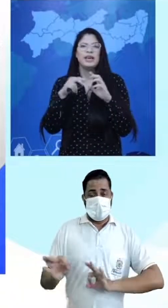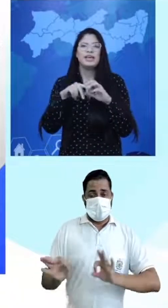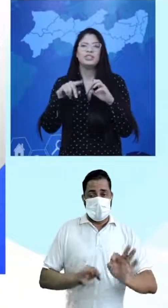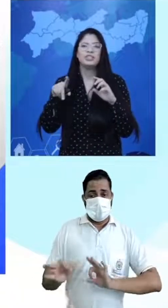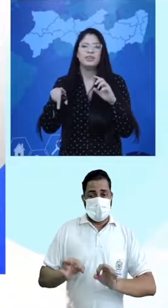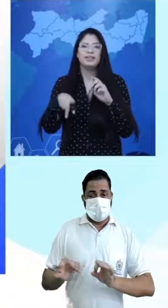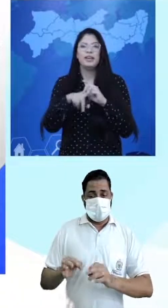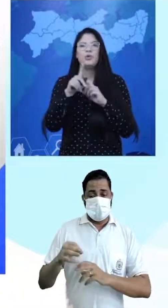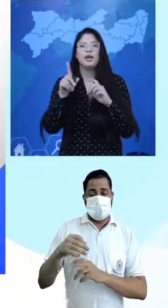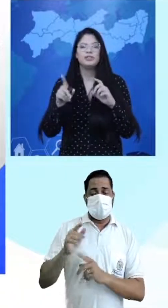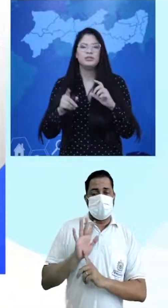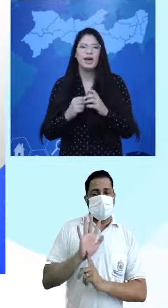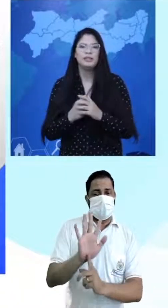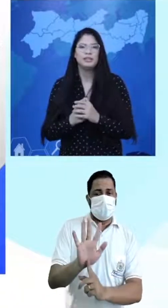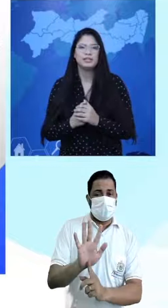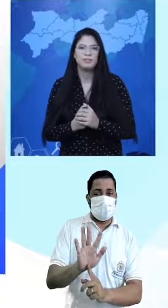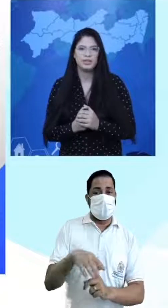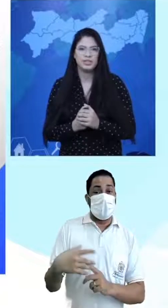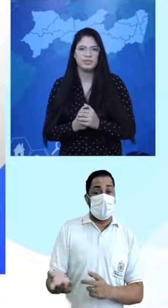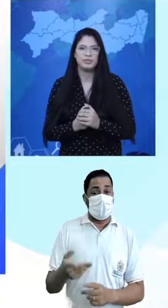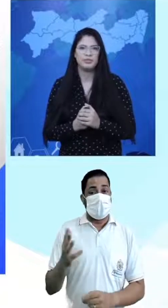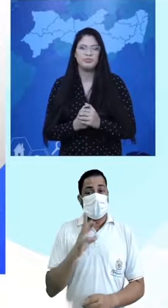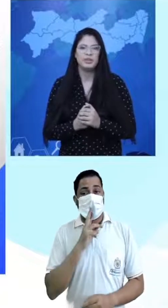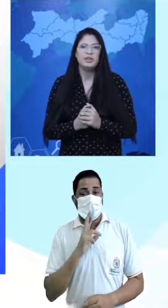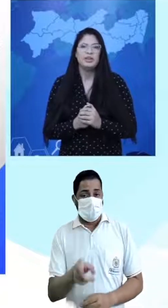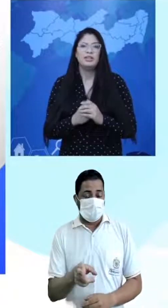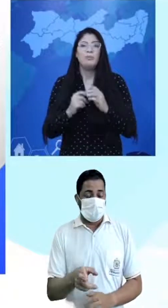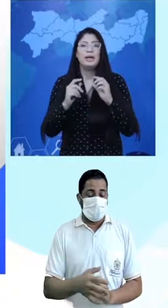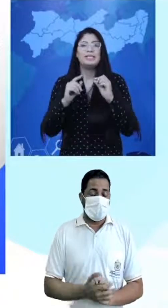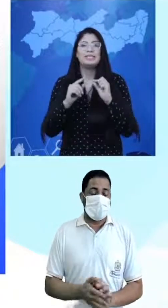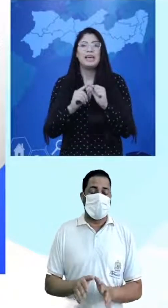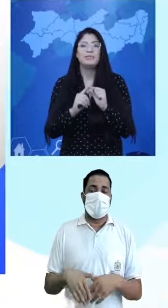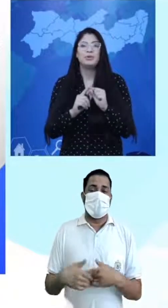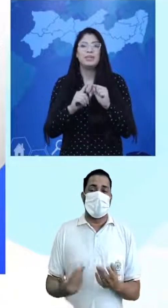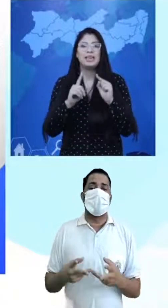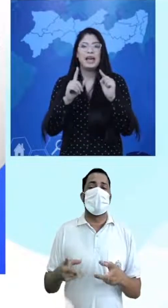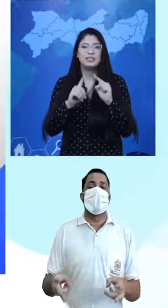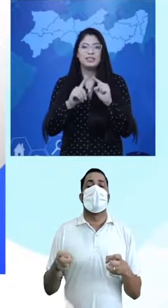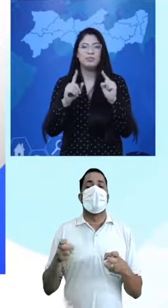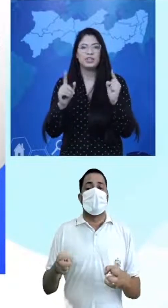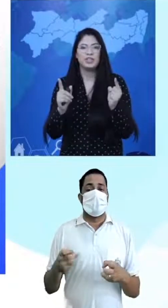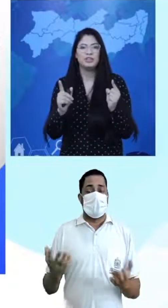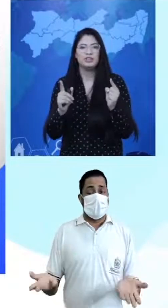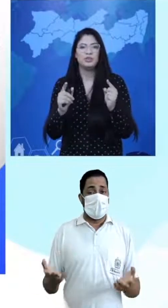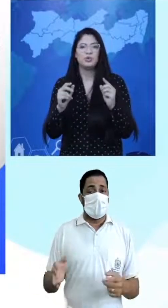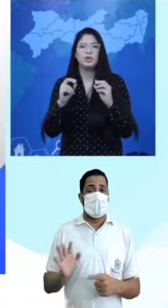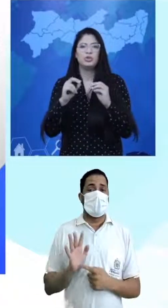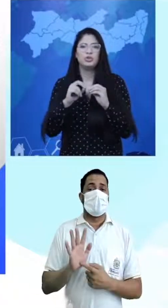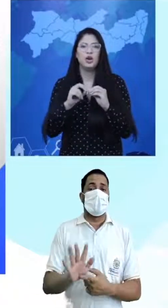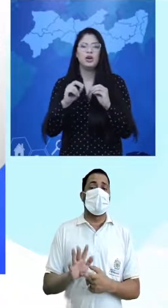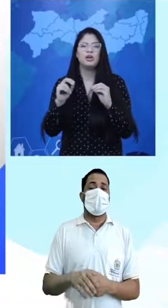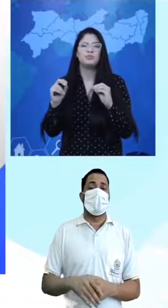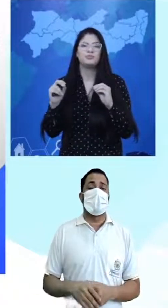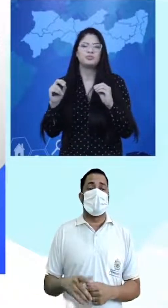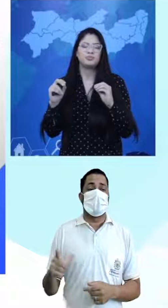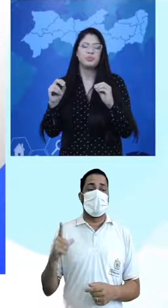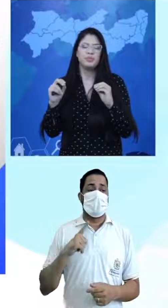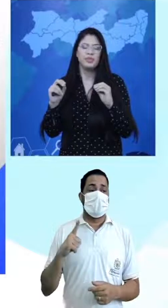e aí a gente vai ter o resultado dessa projeção. Então, percebam que essas projetantes, quando